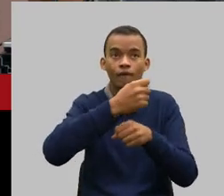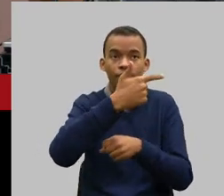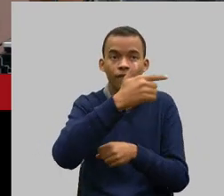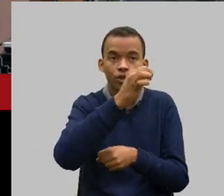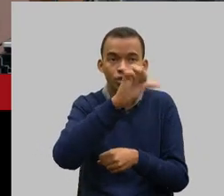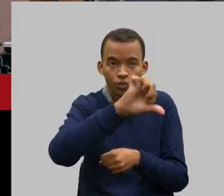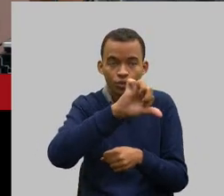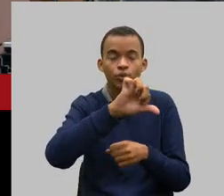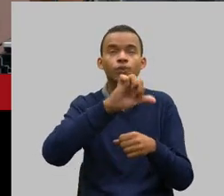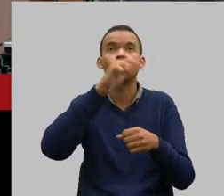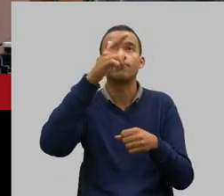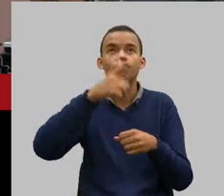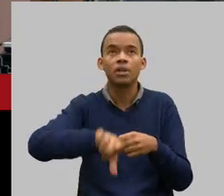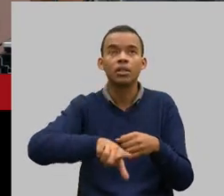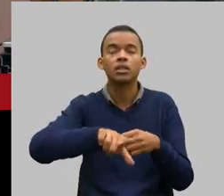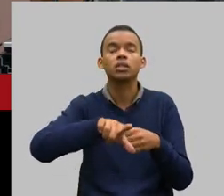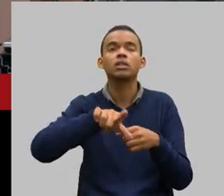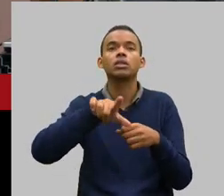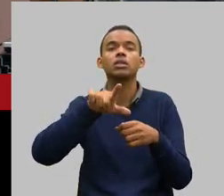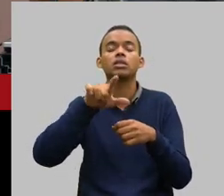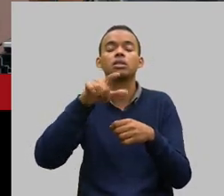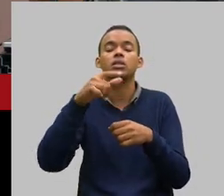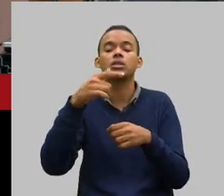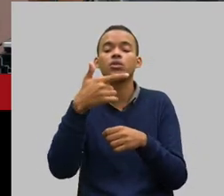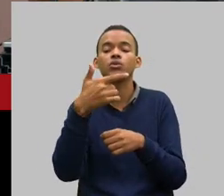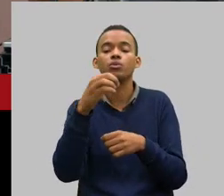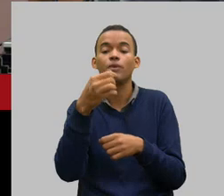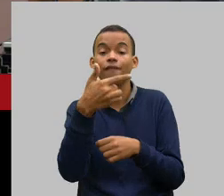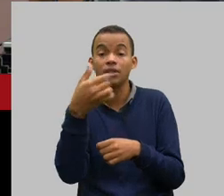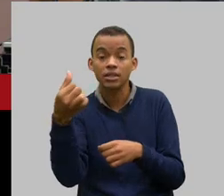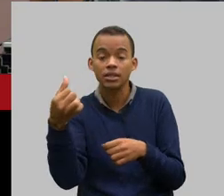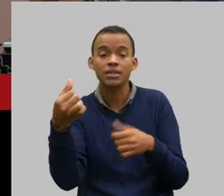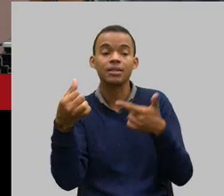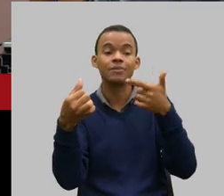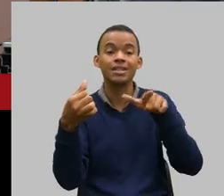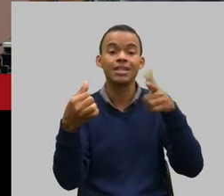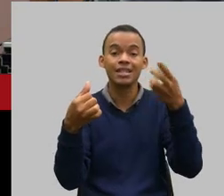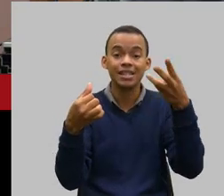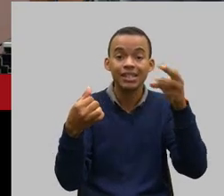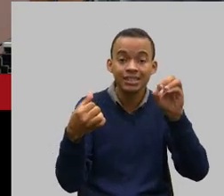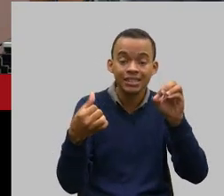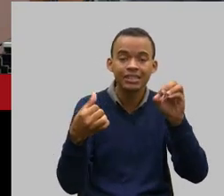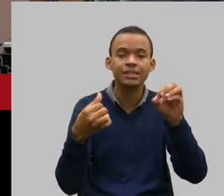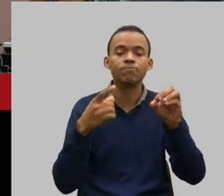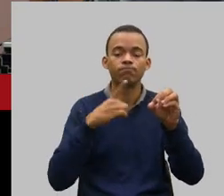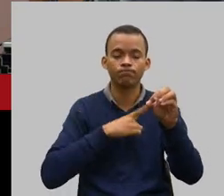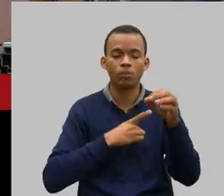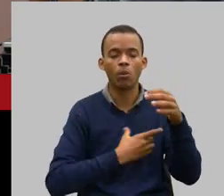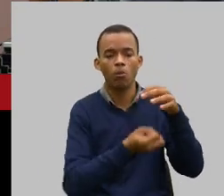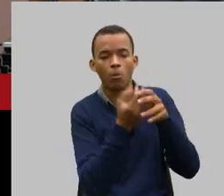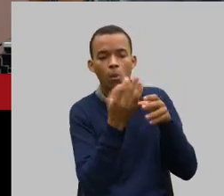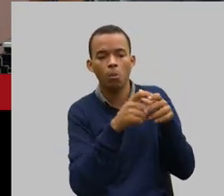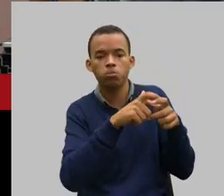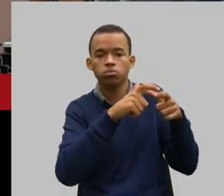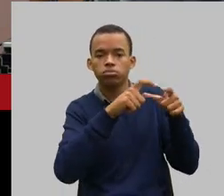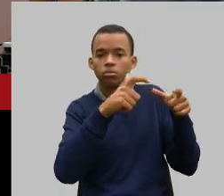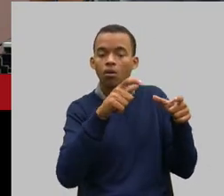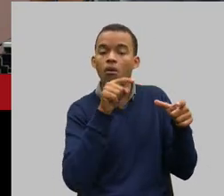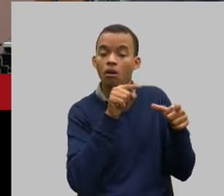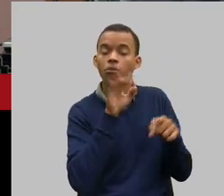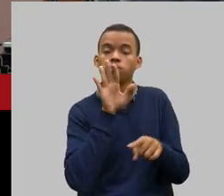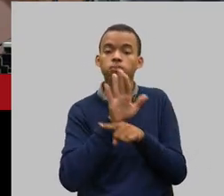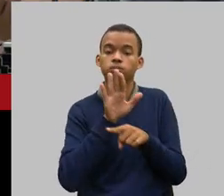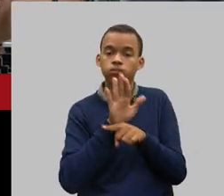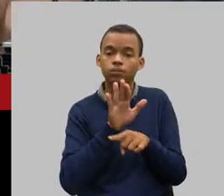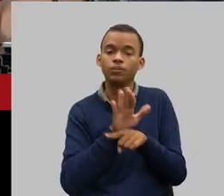n em 2027 28 vão ser mais 27 e essas 117 substações melhoram muito essa